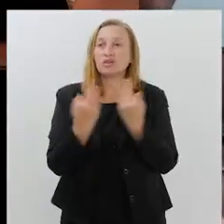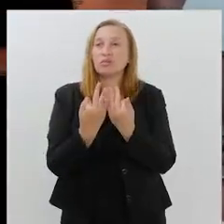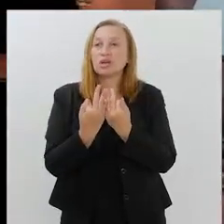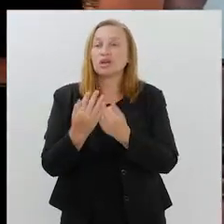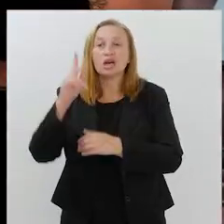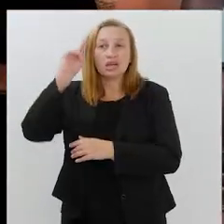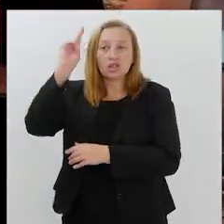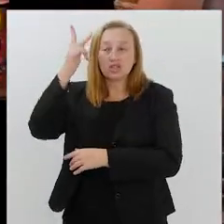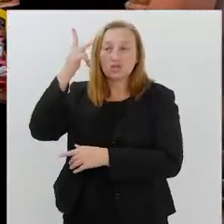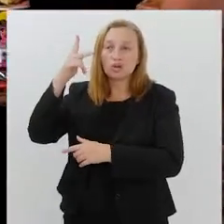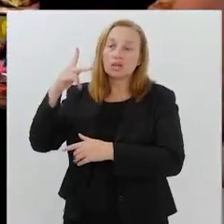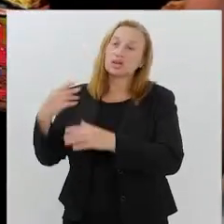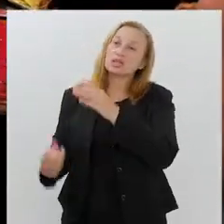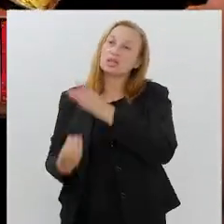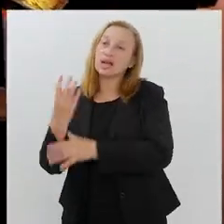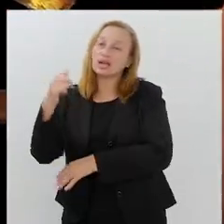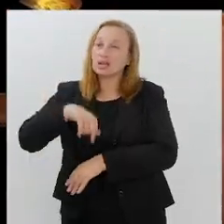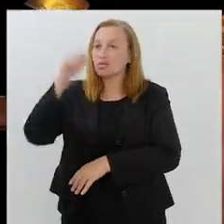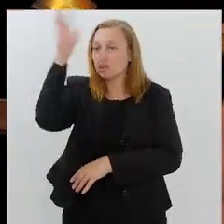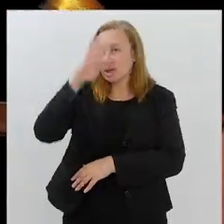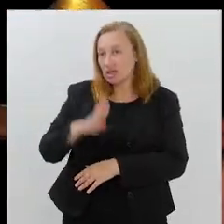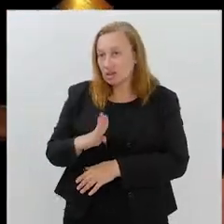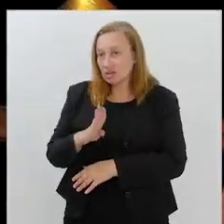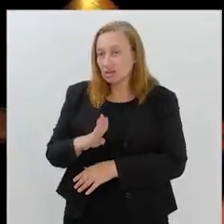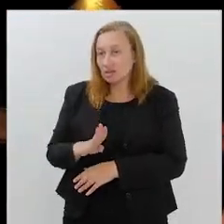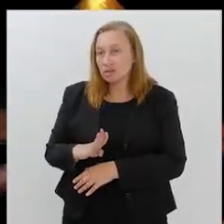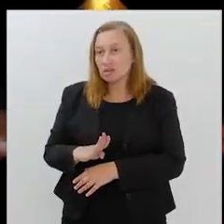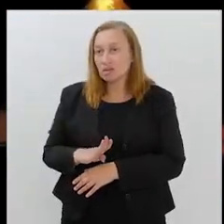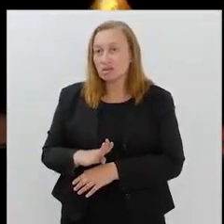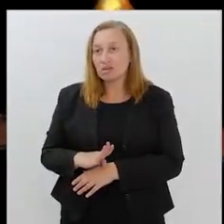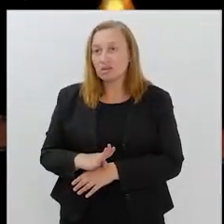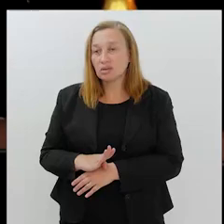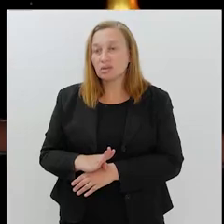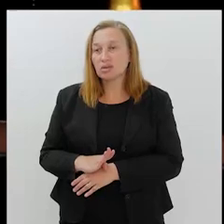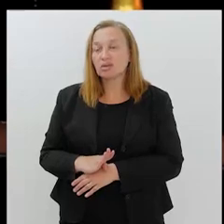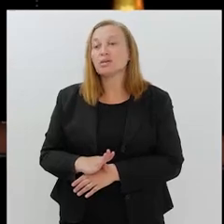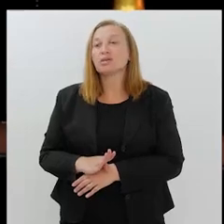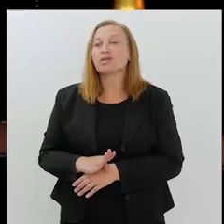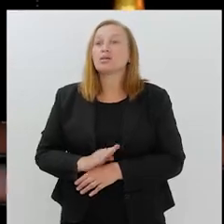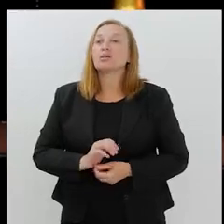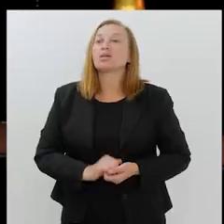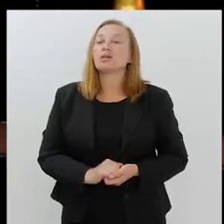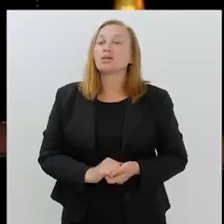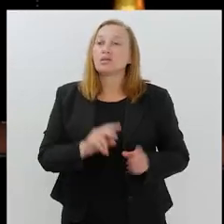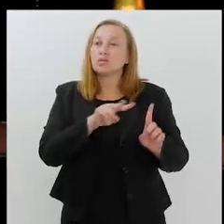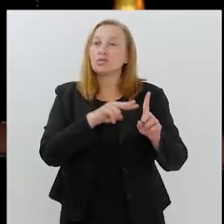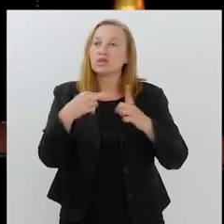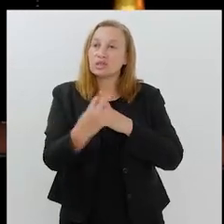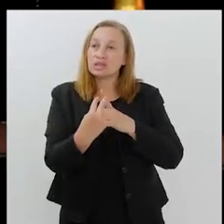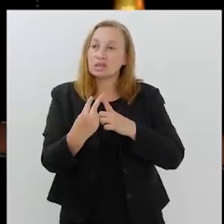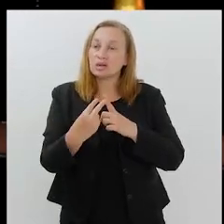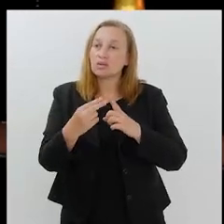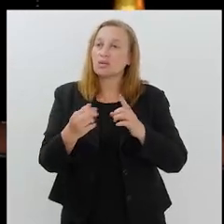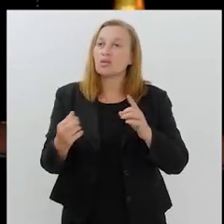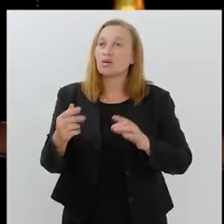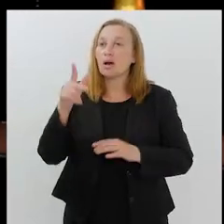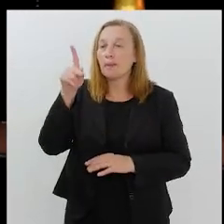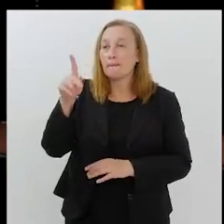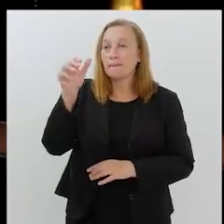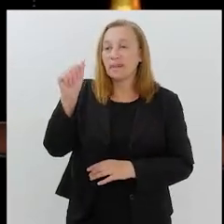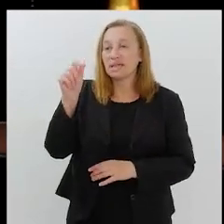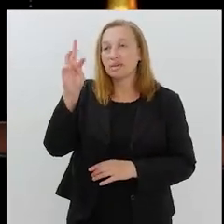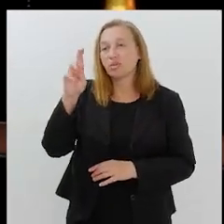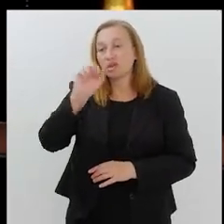constituíram por processos muito questionáveis aqui no Brasil e a partir de uma as castas a partir de uma visão absolutamente